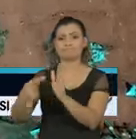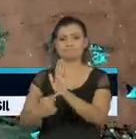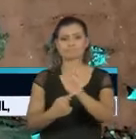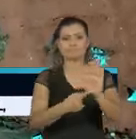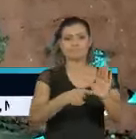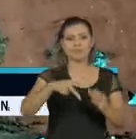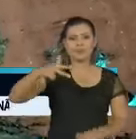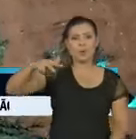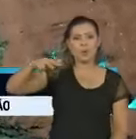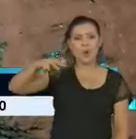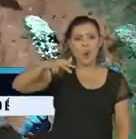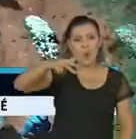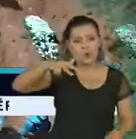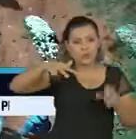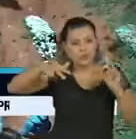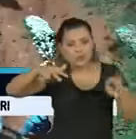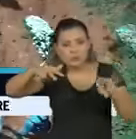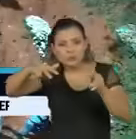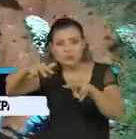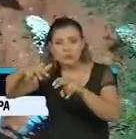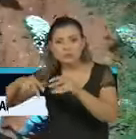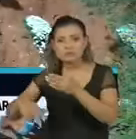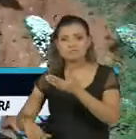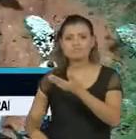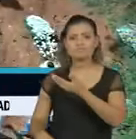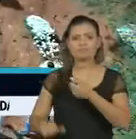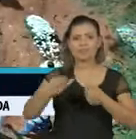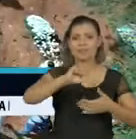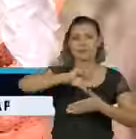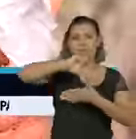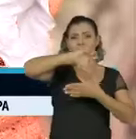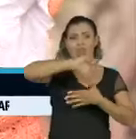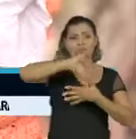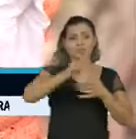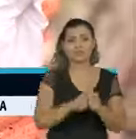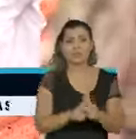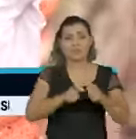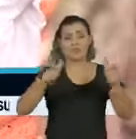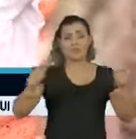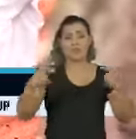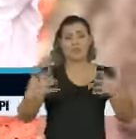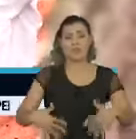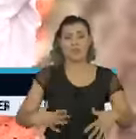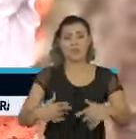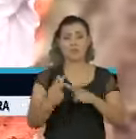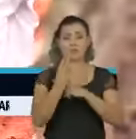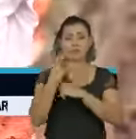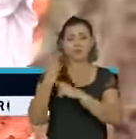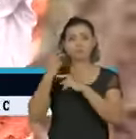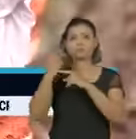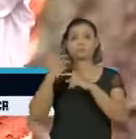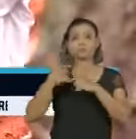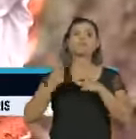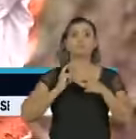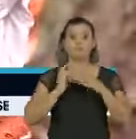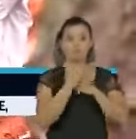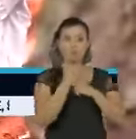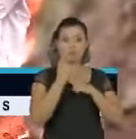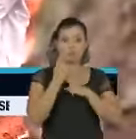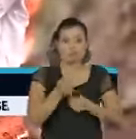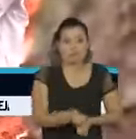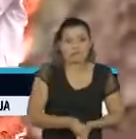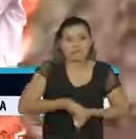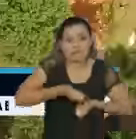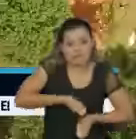agentes funerários do maior cemitério da América Latina trabalhando com equipamentos de proteção e em ritmo mais intenso